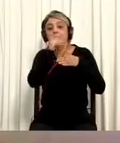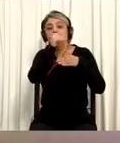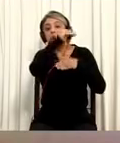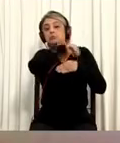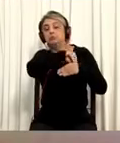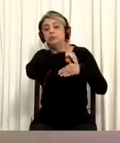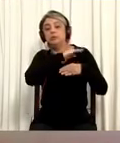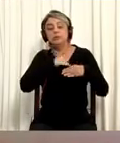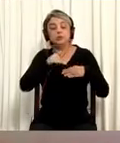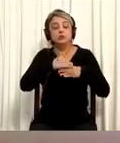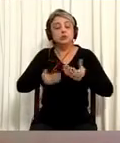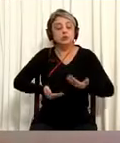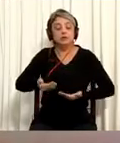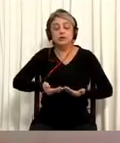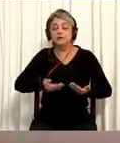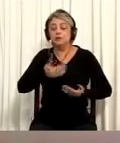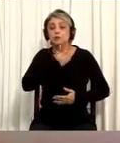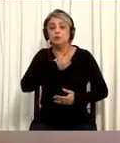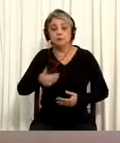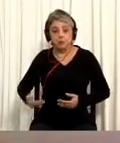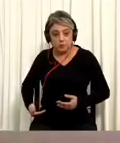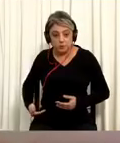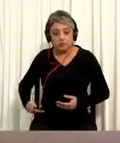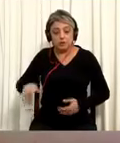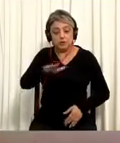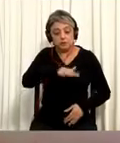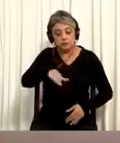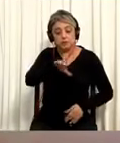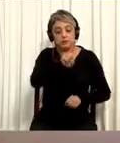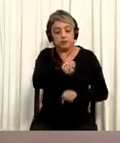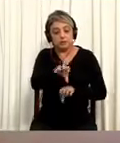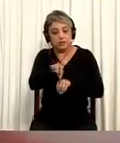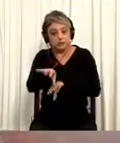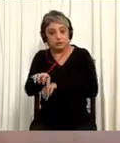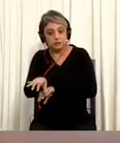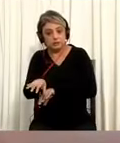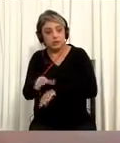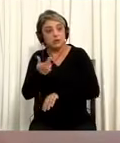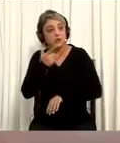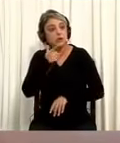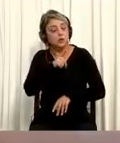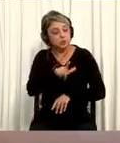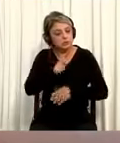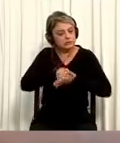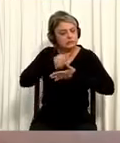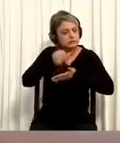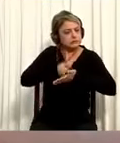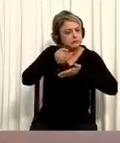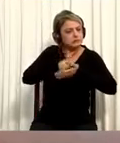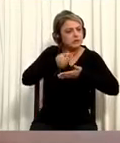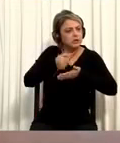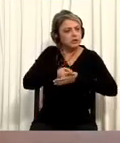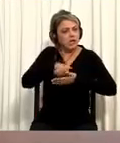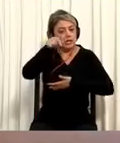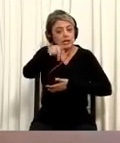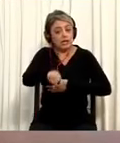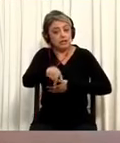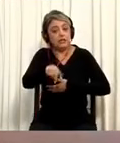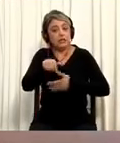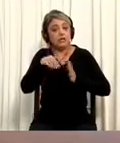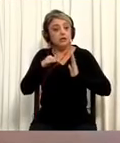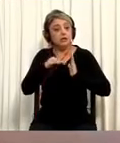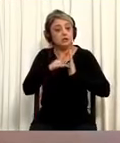todos os servidores públicos do Brasil, inclusive dos setores da educação. Nós conseguimos, com muita luta, que no Senado a